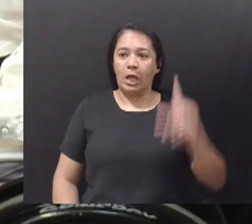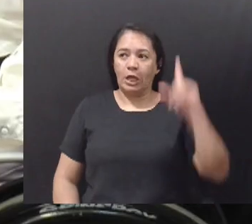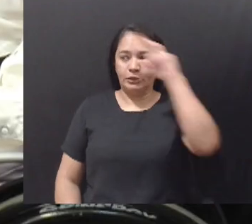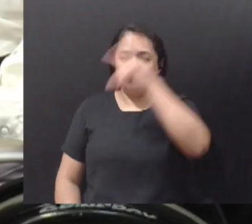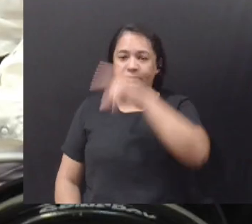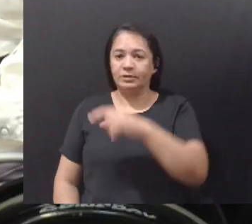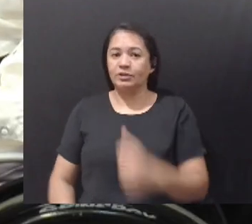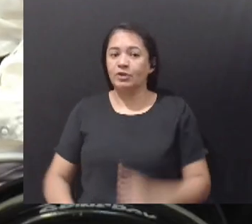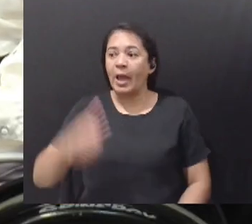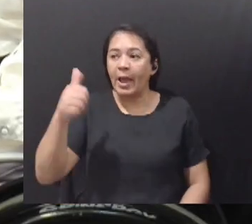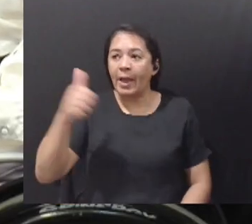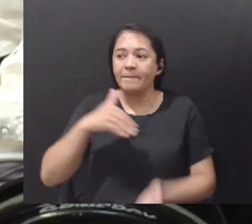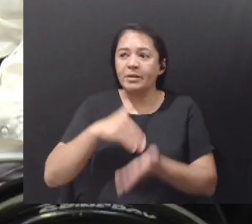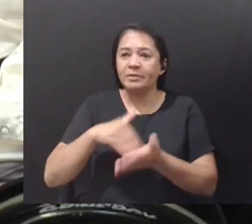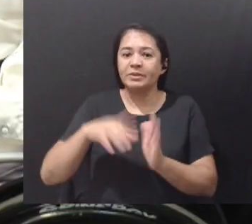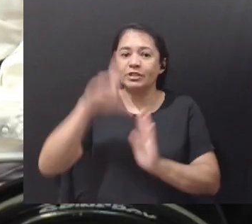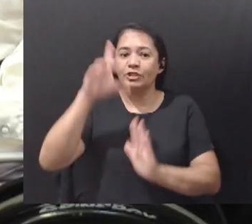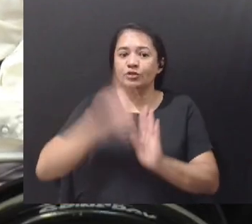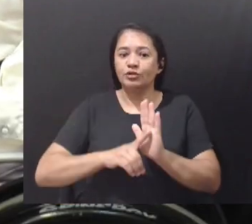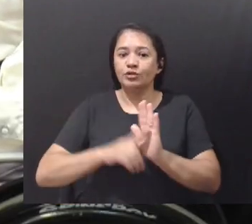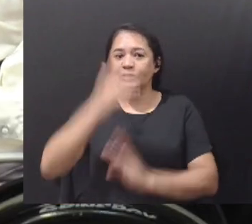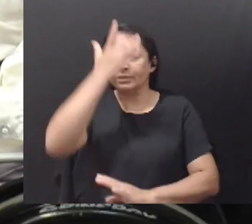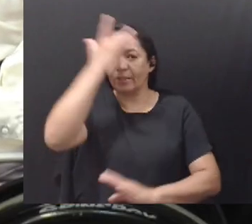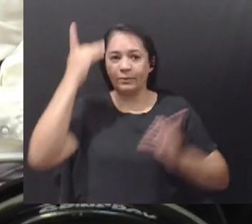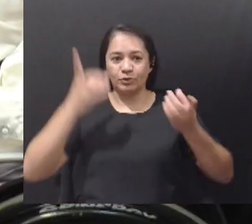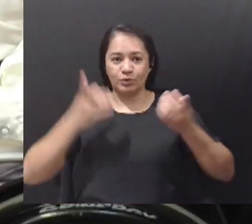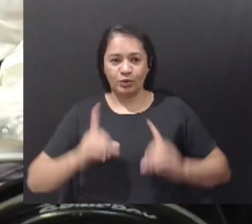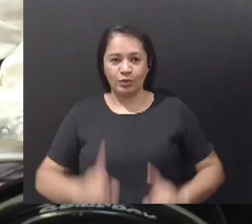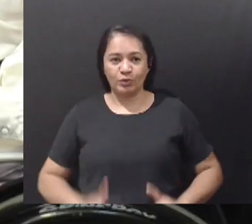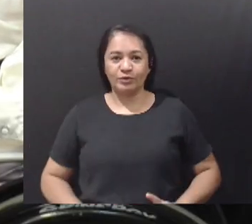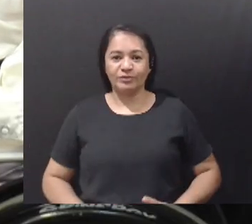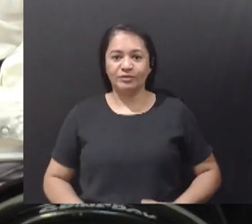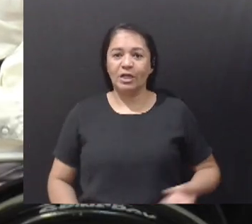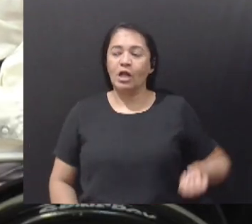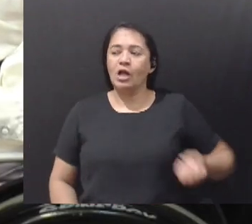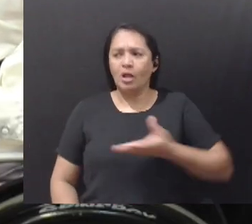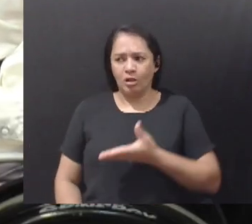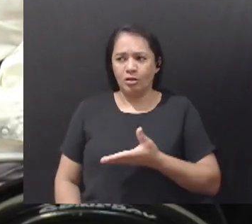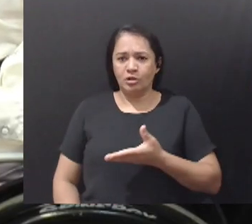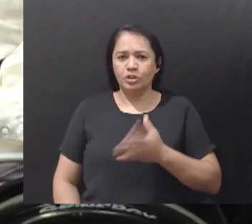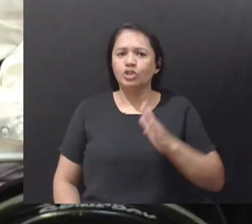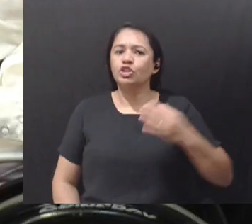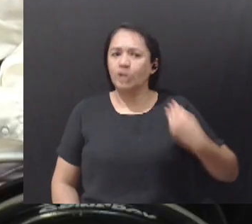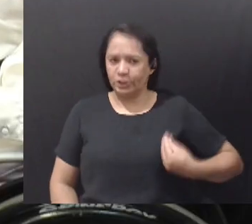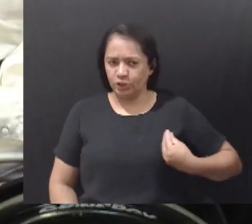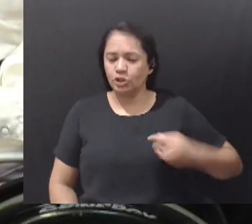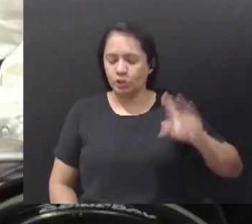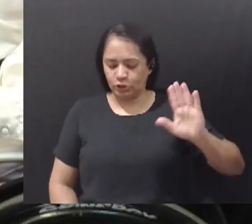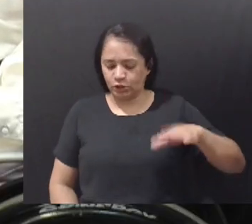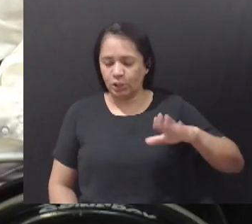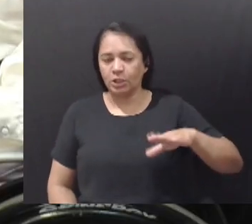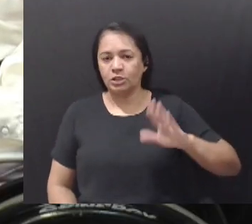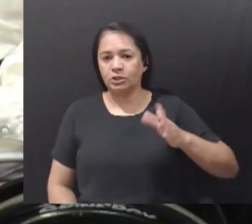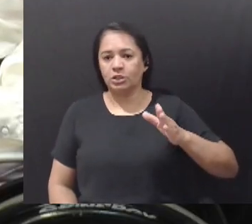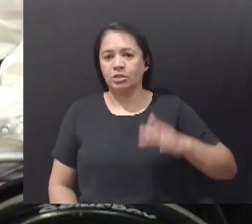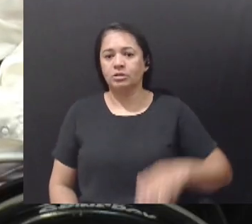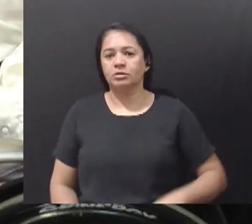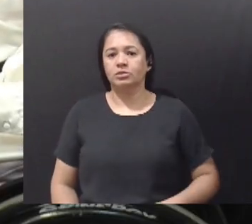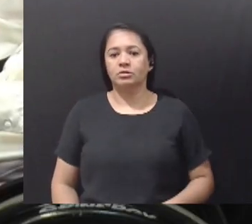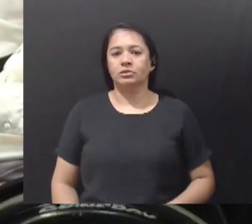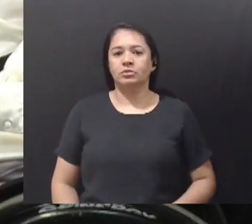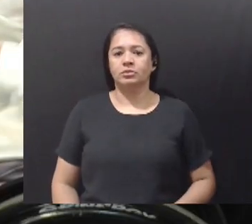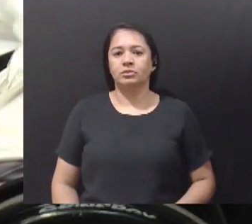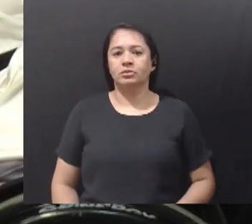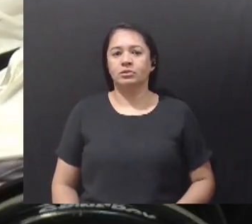foi dos direitos da pessoa com deficiência. Direitos da pessoa com deficiência. Uma secretaria nova, não era? Não, já existia. Já existia, Já existia. Não foi criada naquele momento e nem